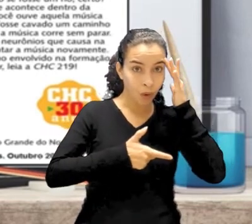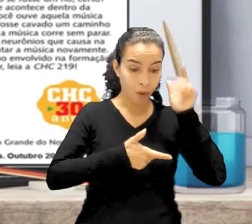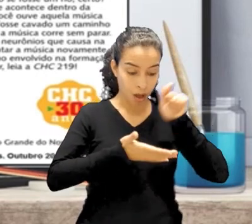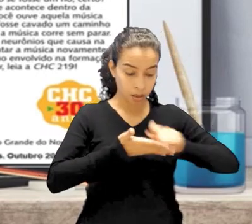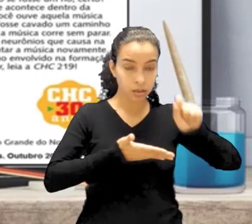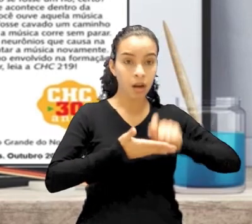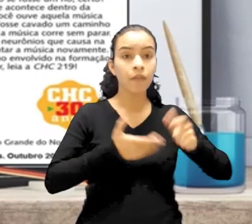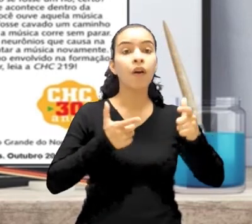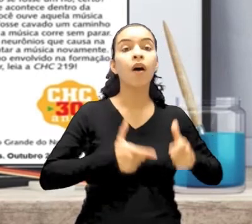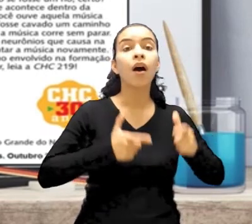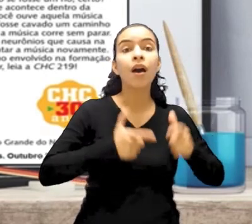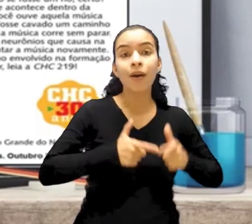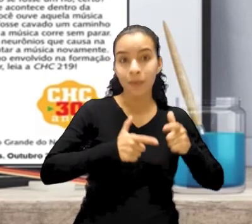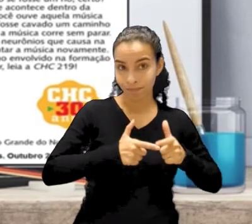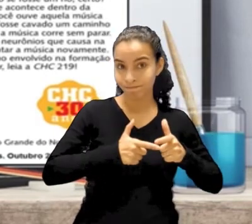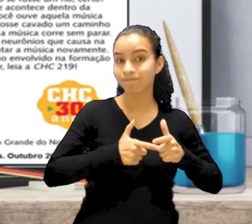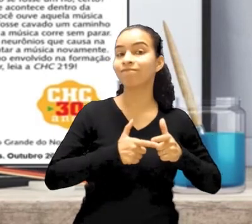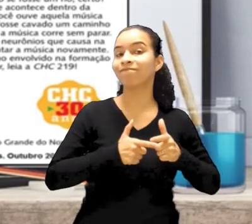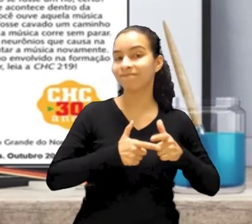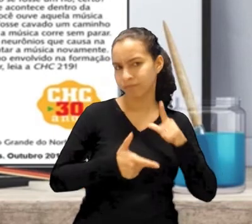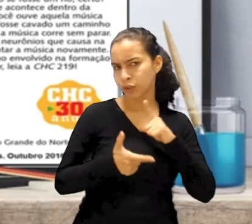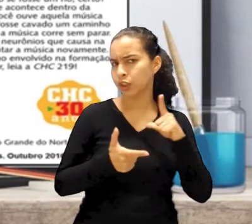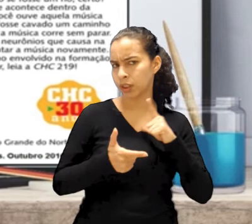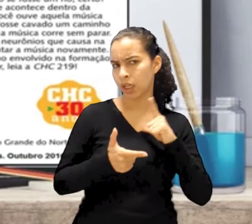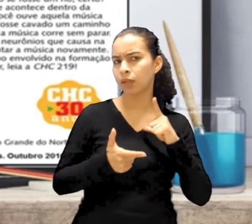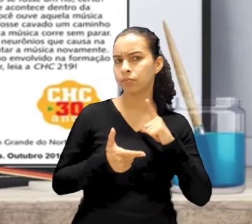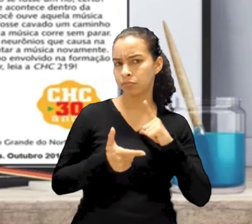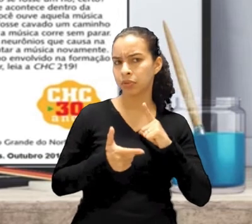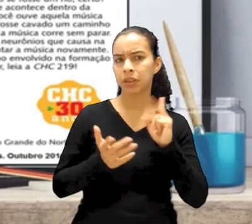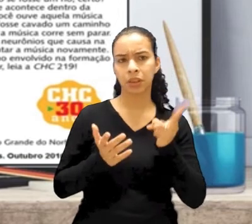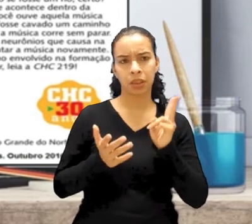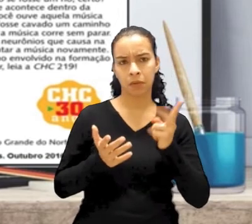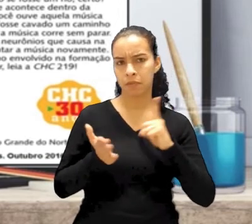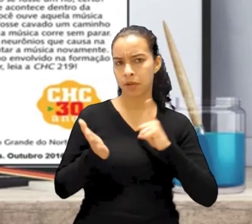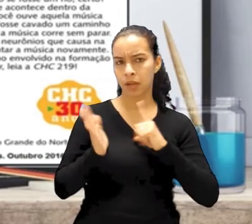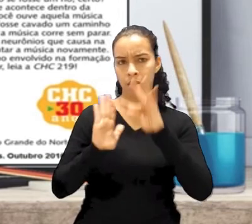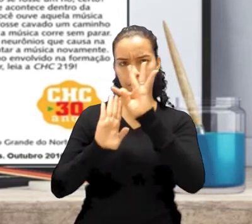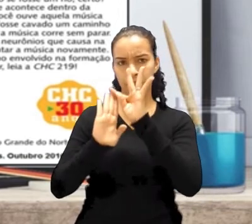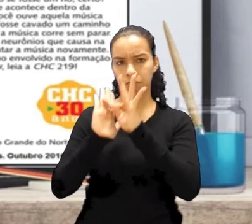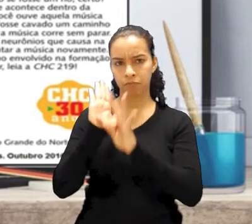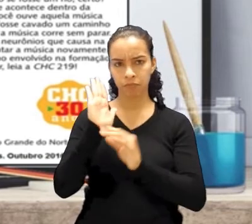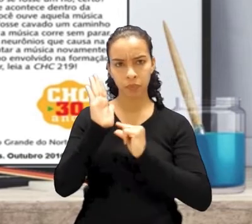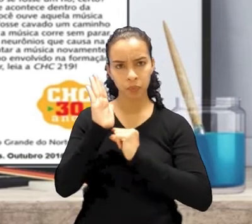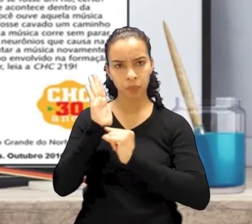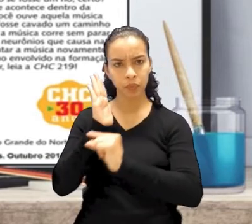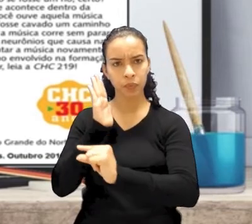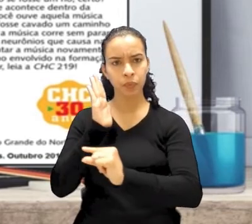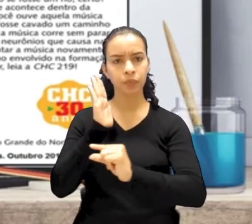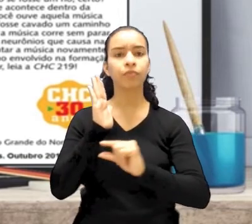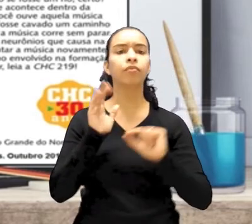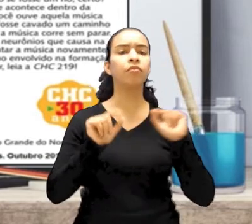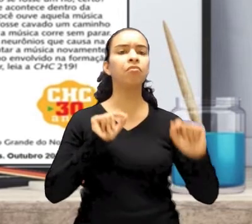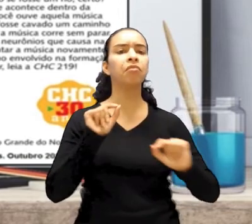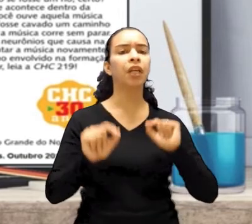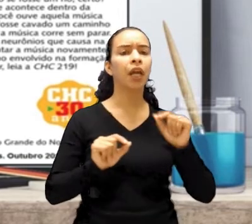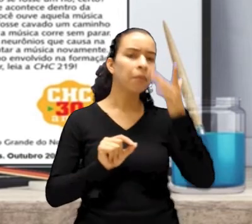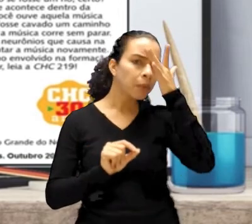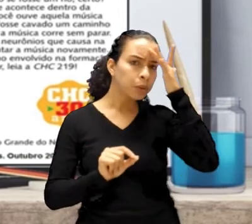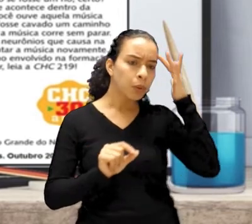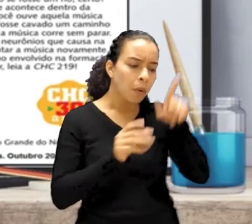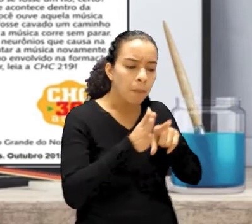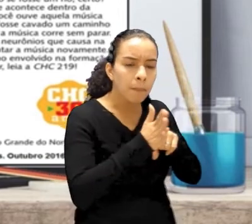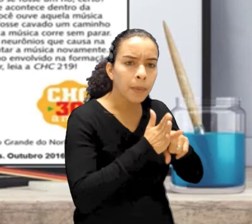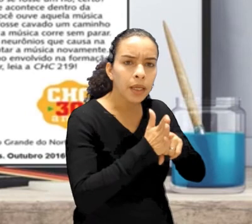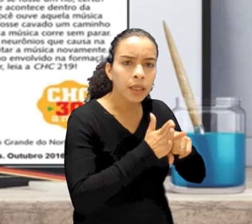né, onde esse texto foi publicado, quem são as pessoas, né, que participaram de